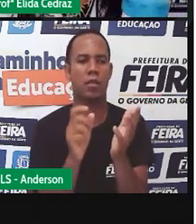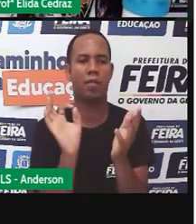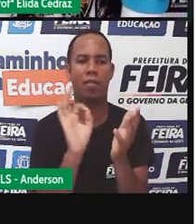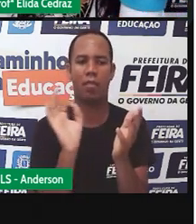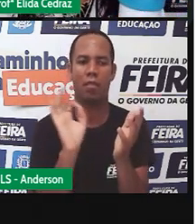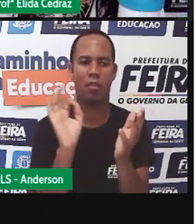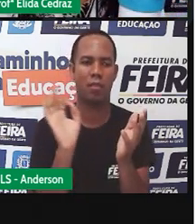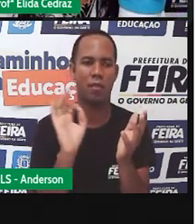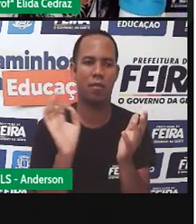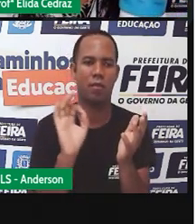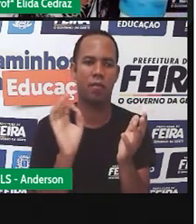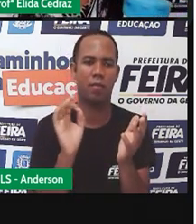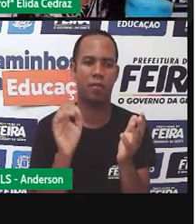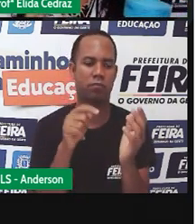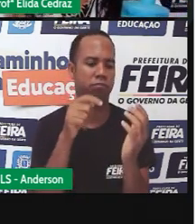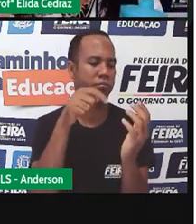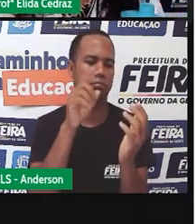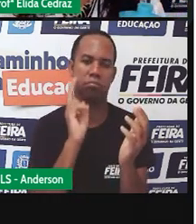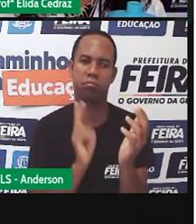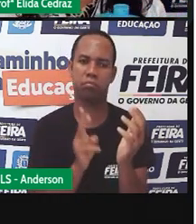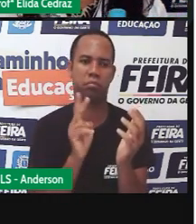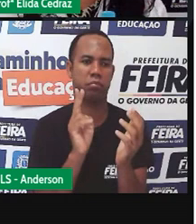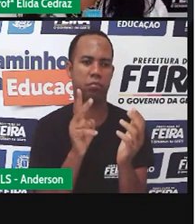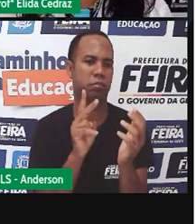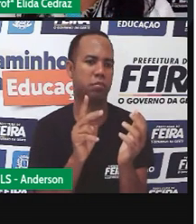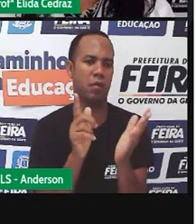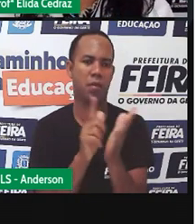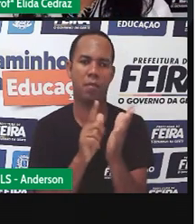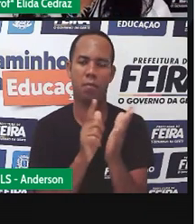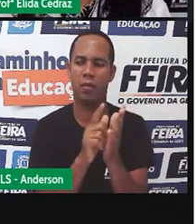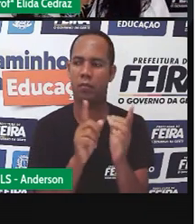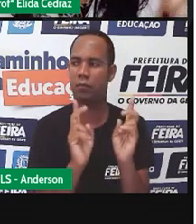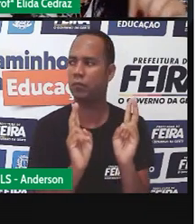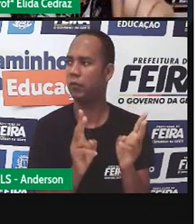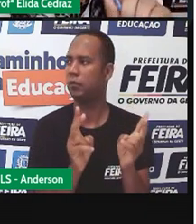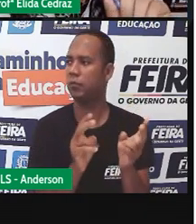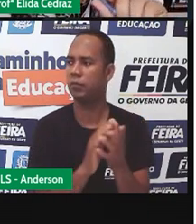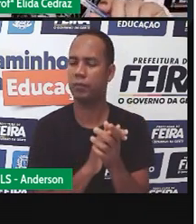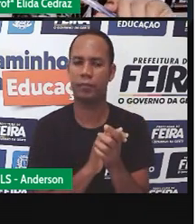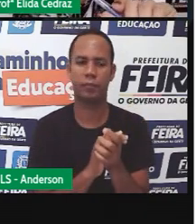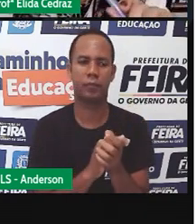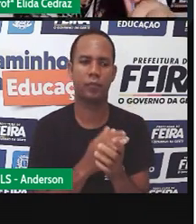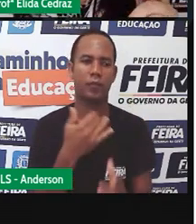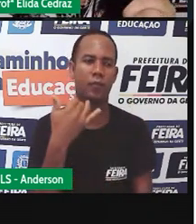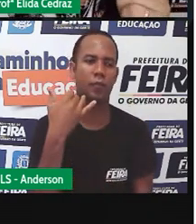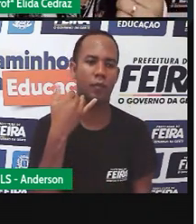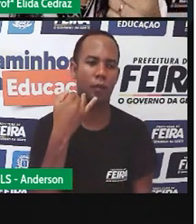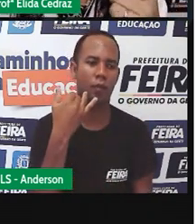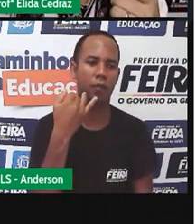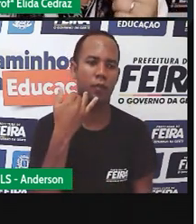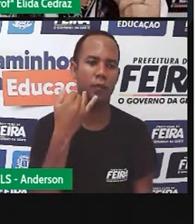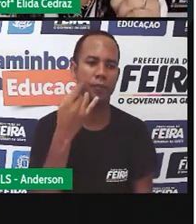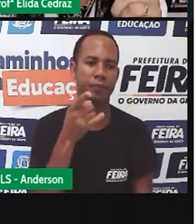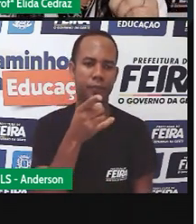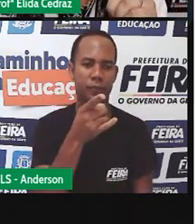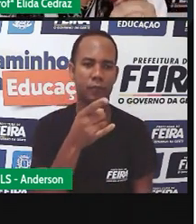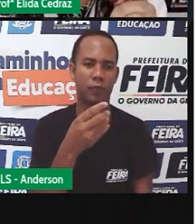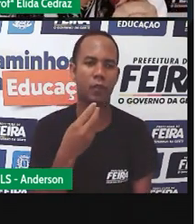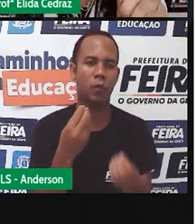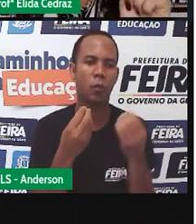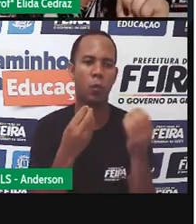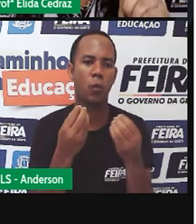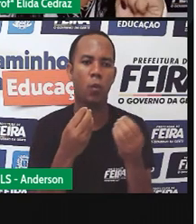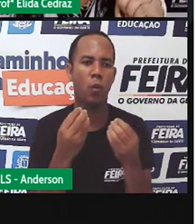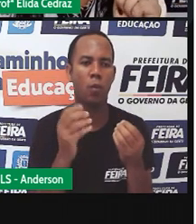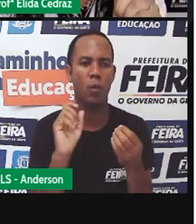acontecer nada, nem com a garrafinha e nem com o papel. A caneta. A caneta, ela é